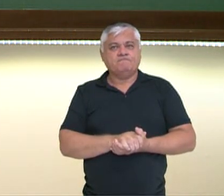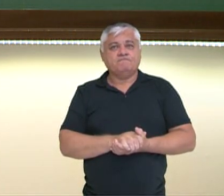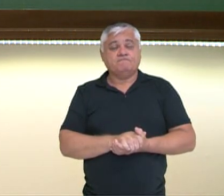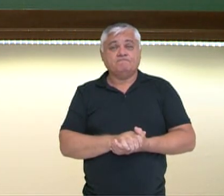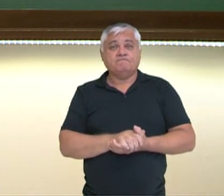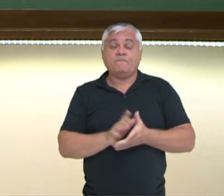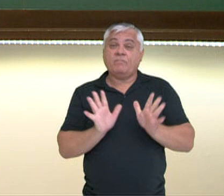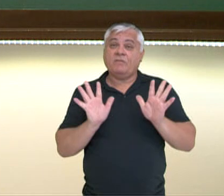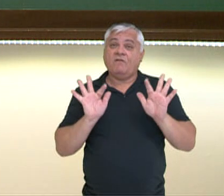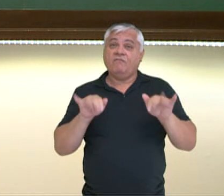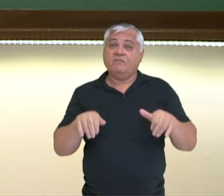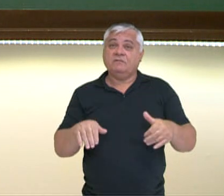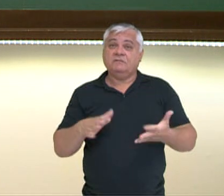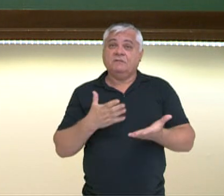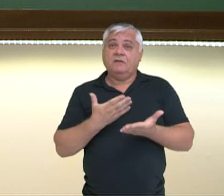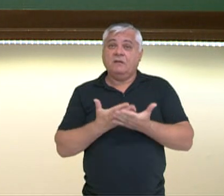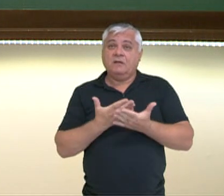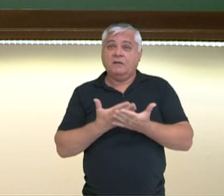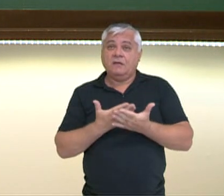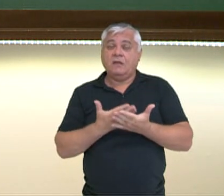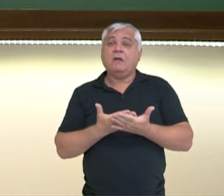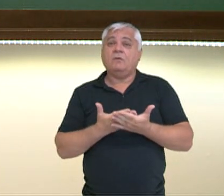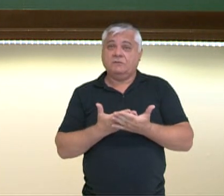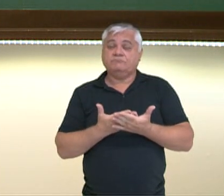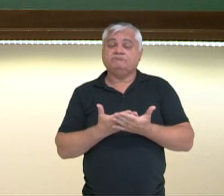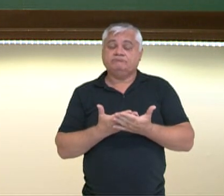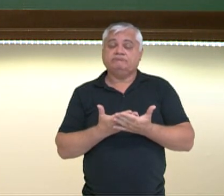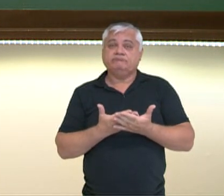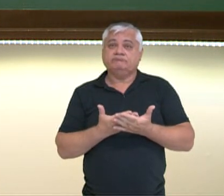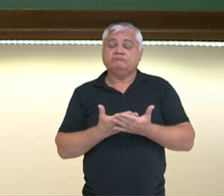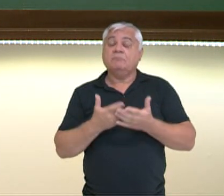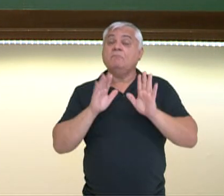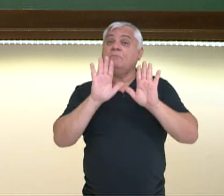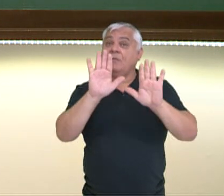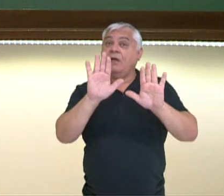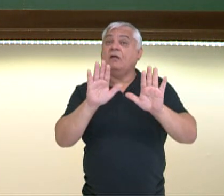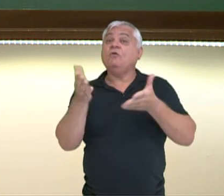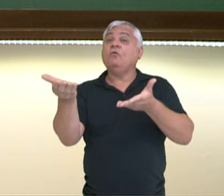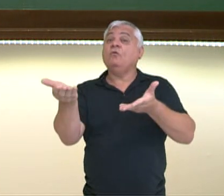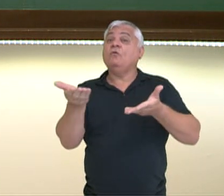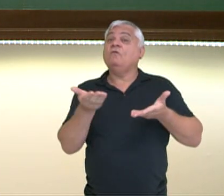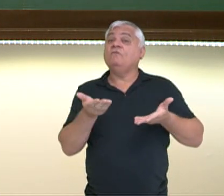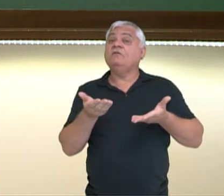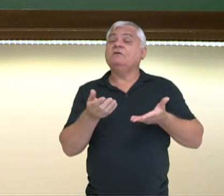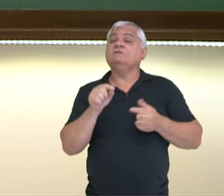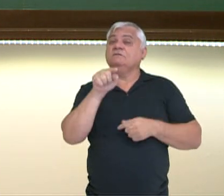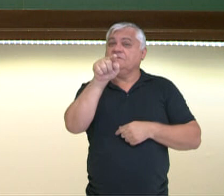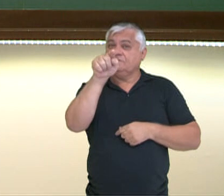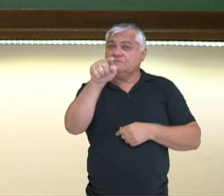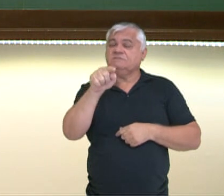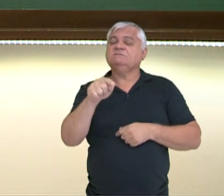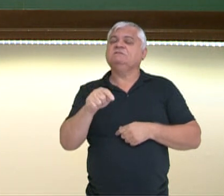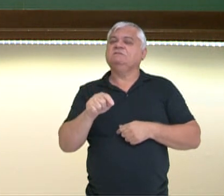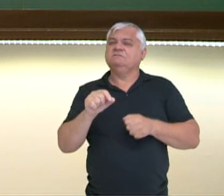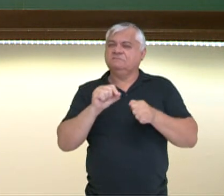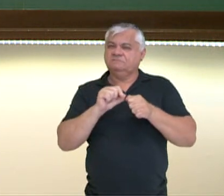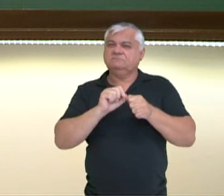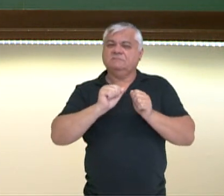Encerro aqui a aula de hoje, deixando para vocês um convite. Façam as